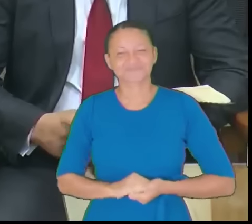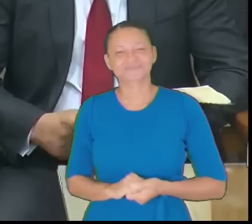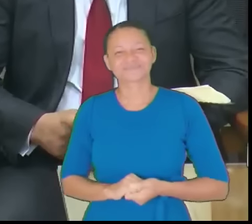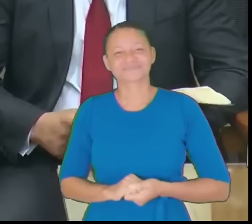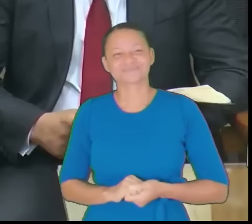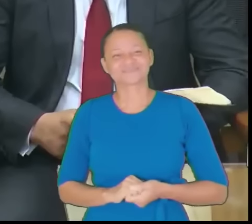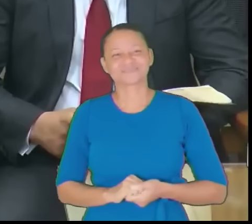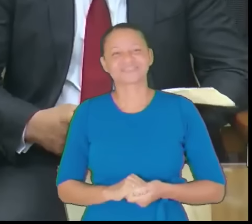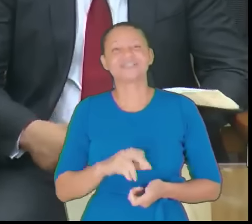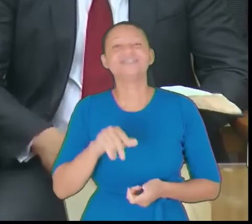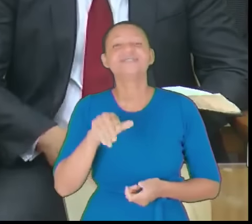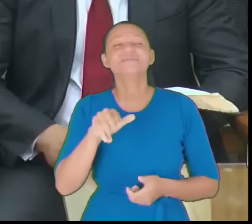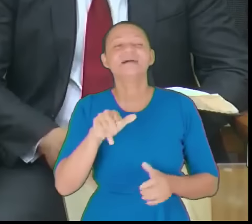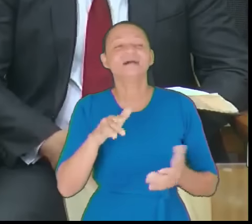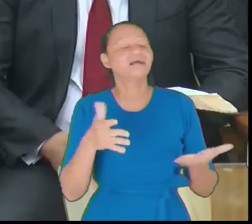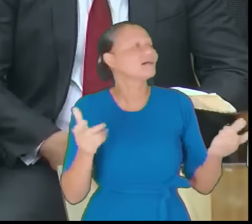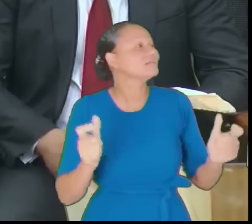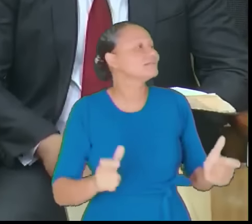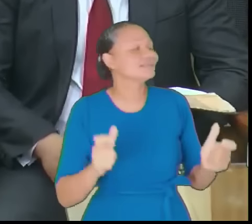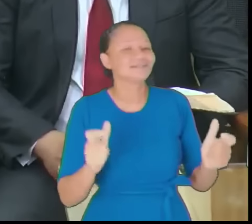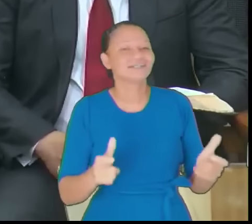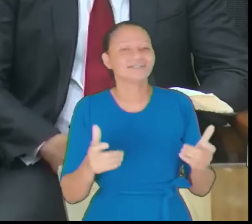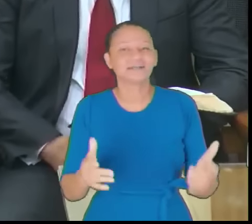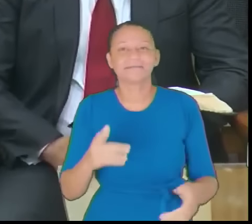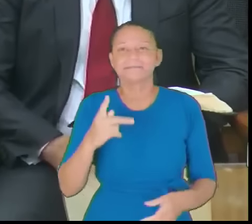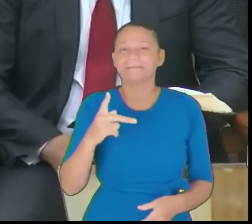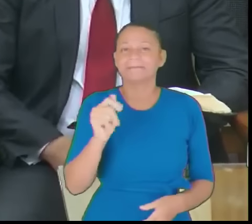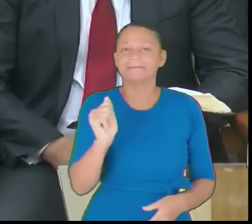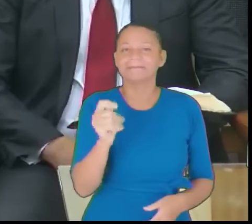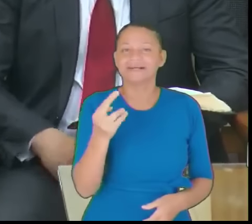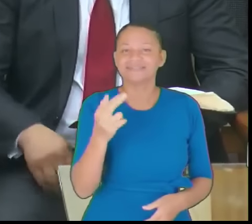Cadê a irmã? A Patrícia está aqui?